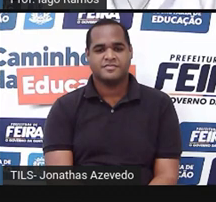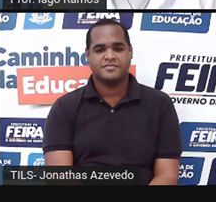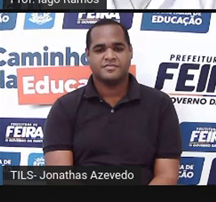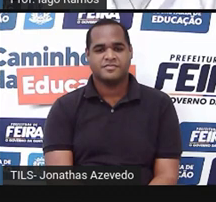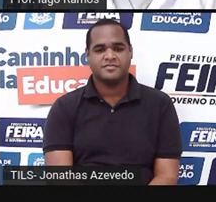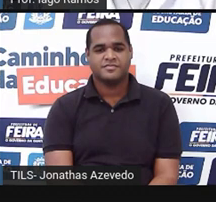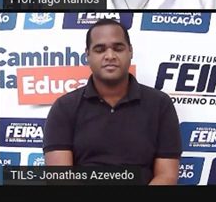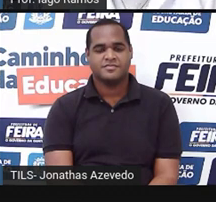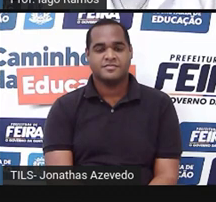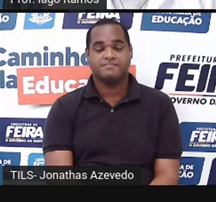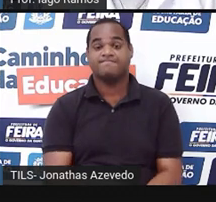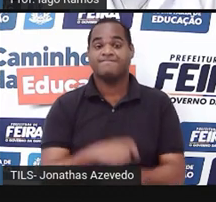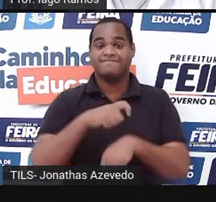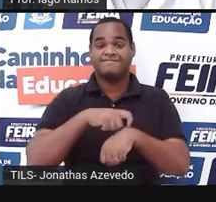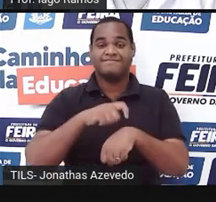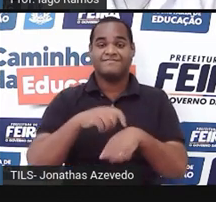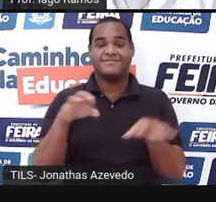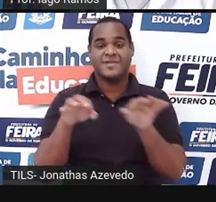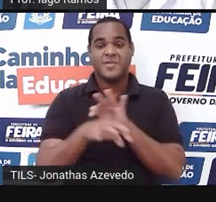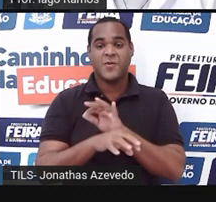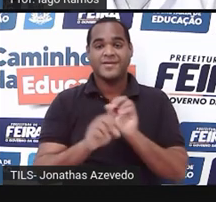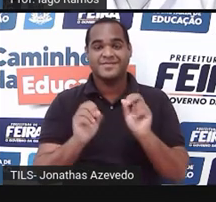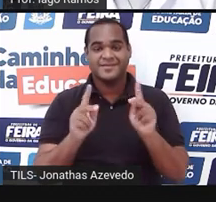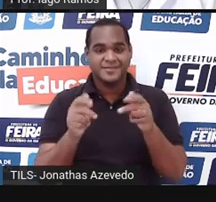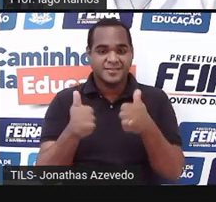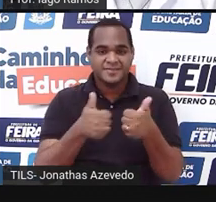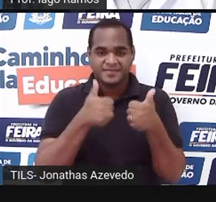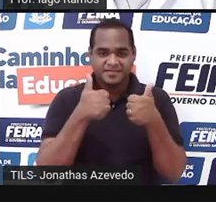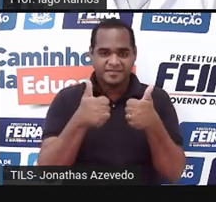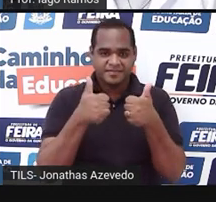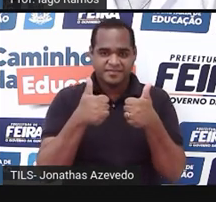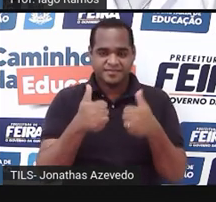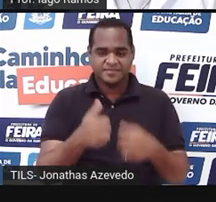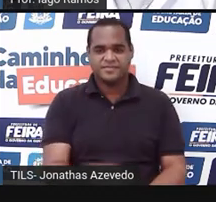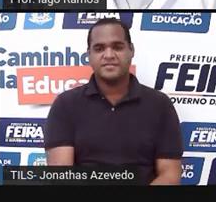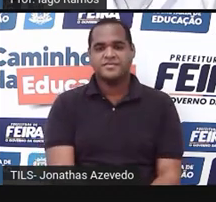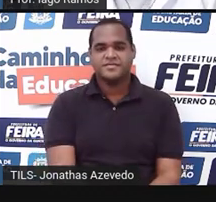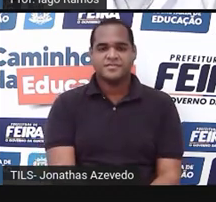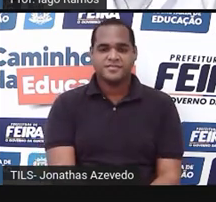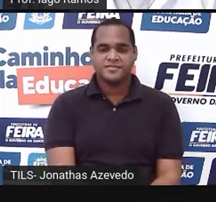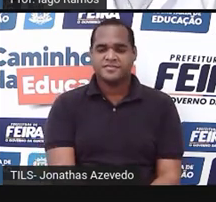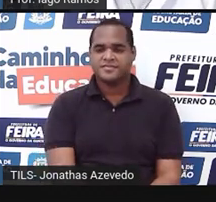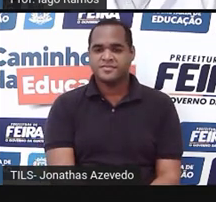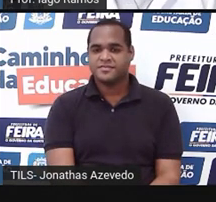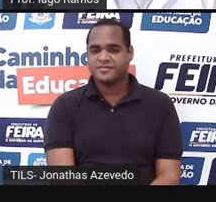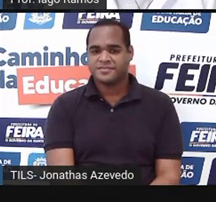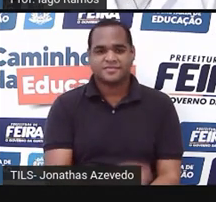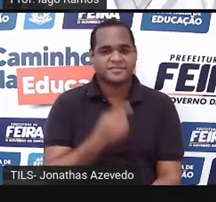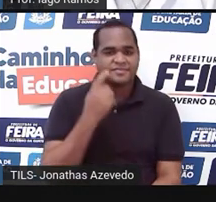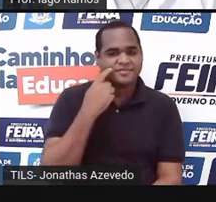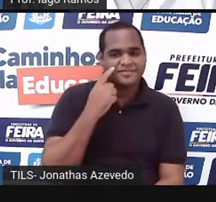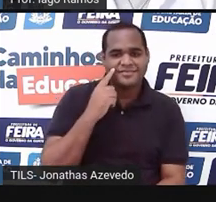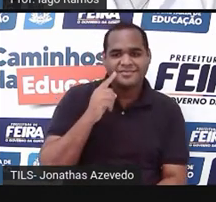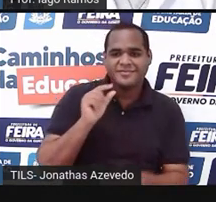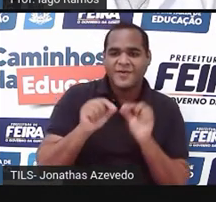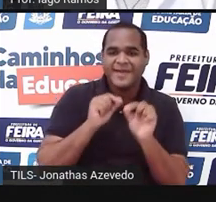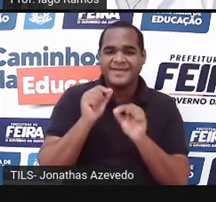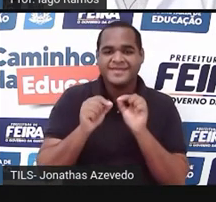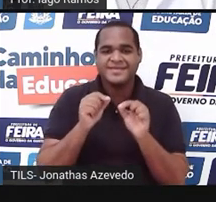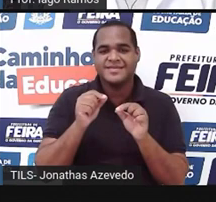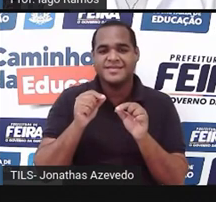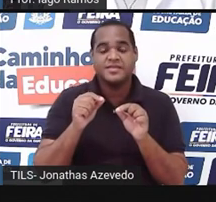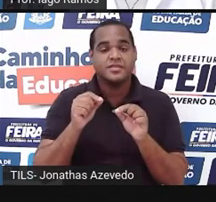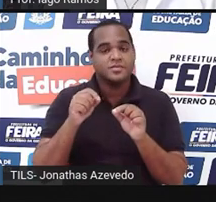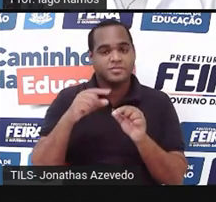Oi e o tempo tá acabando vamos lá em qual das sentenças é uma equação do primeiro grau